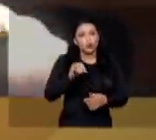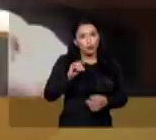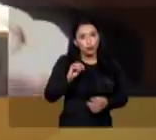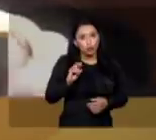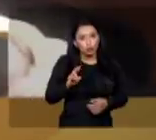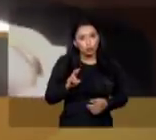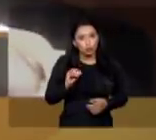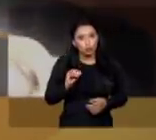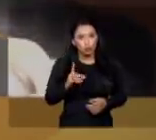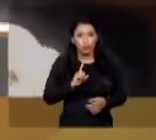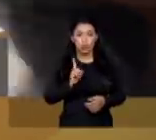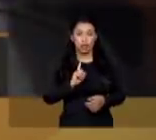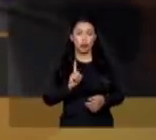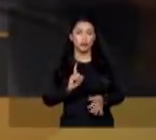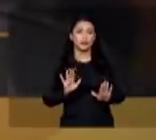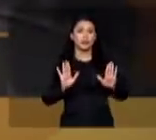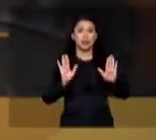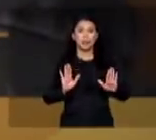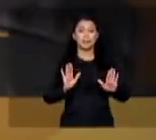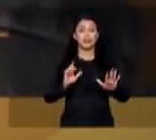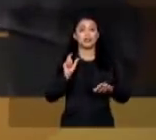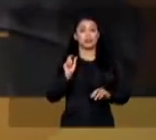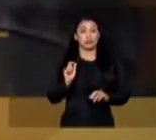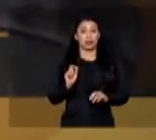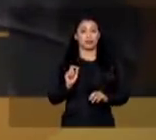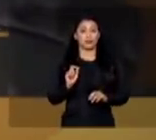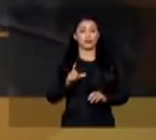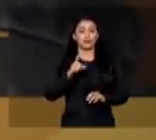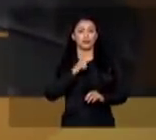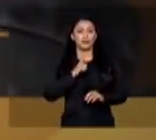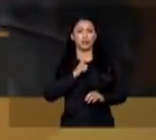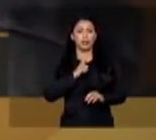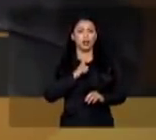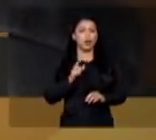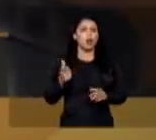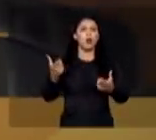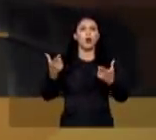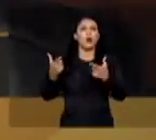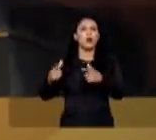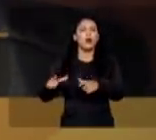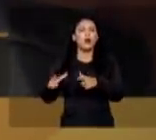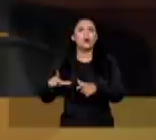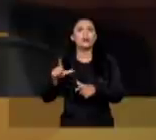mas trata-se sim não de localizar onde se situam bens,